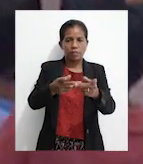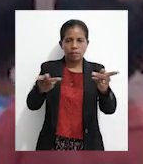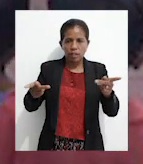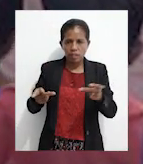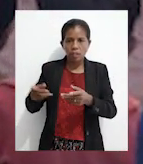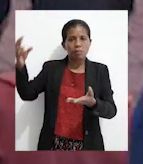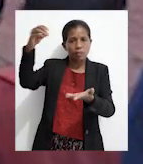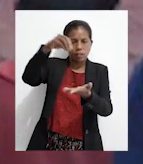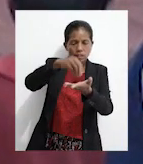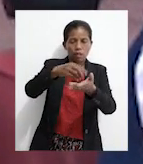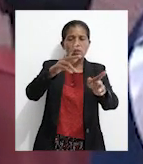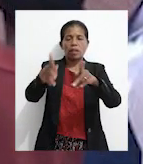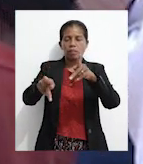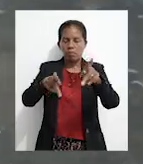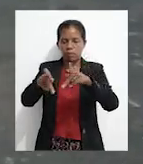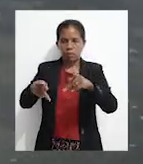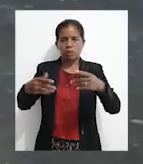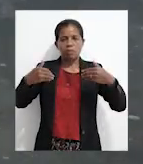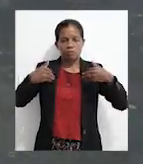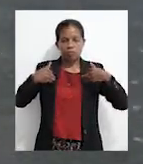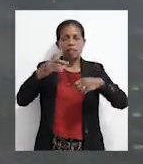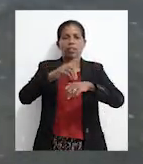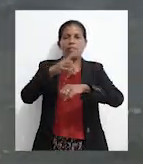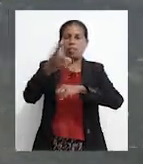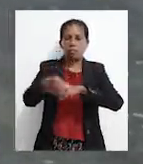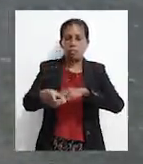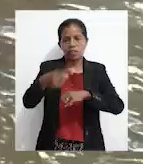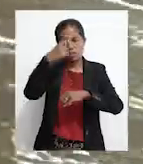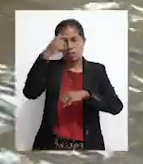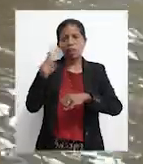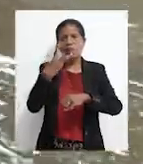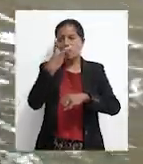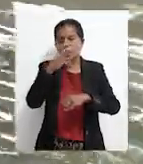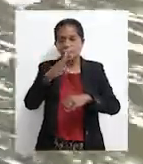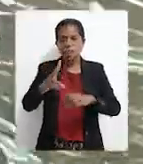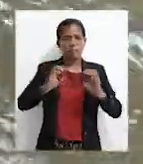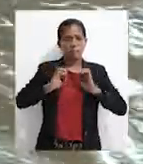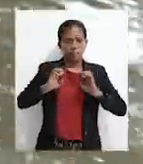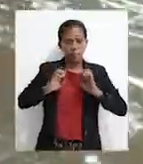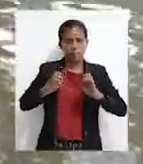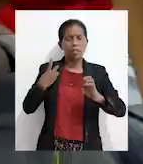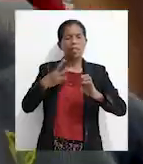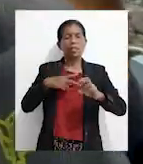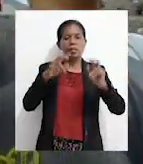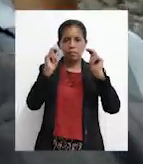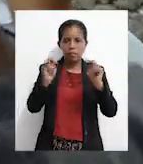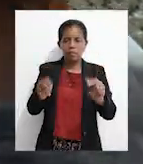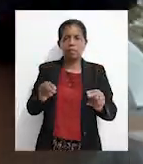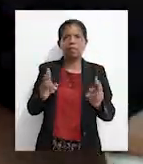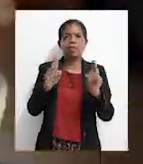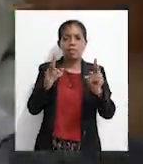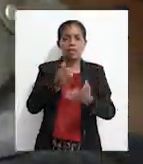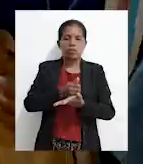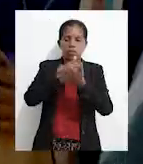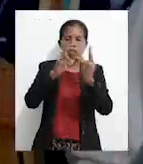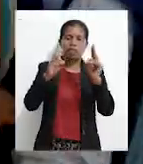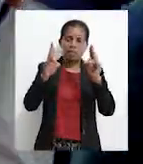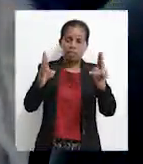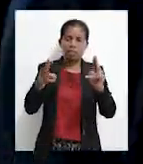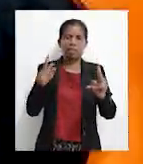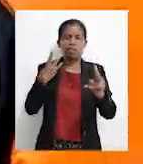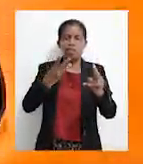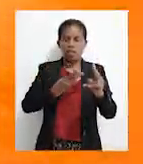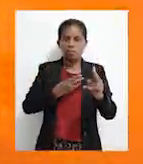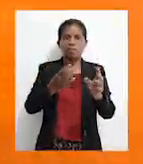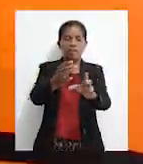em a Sira Nebemaka, acontece inundação. Também a minha reida, a necessidade urgente, Nebemaka, a precisa responder. Quando a minha acontece, a minha